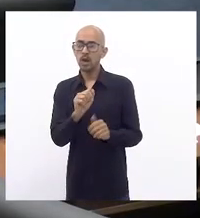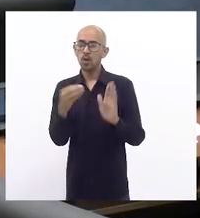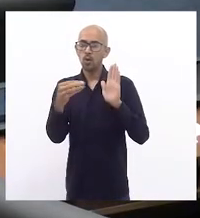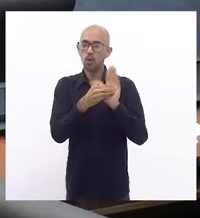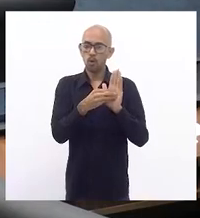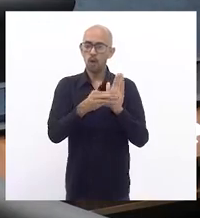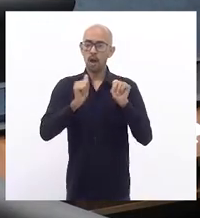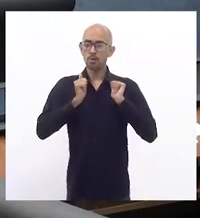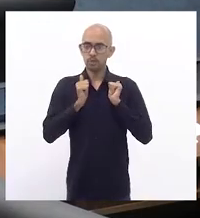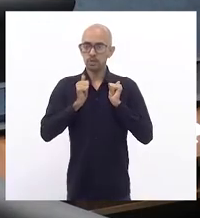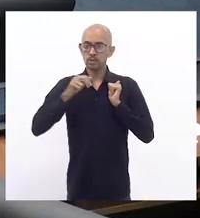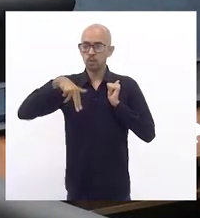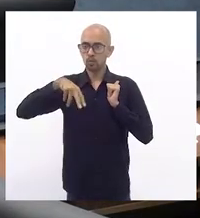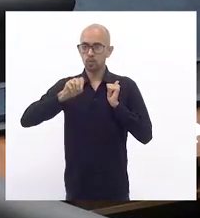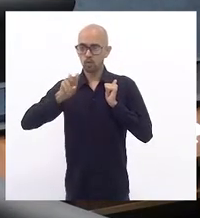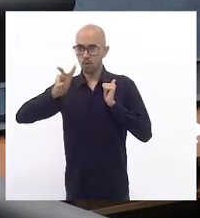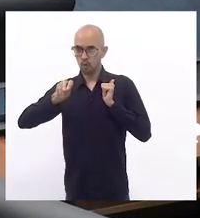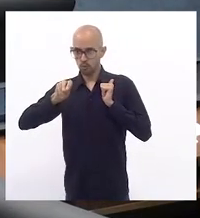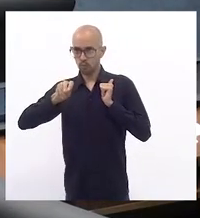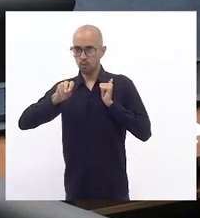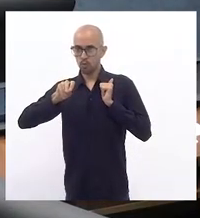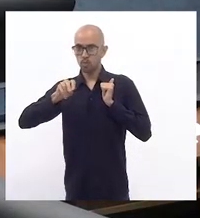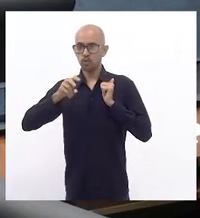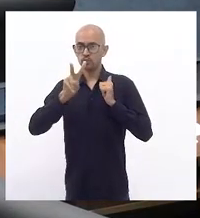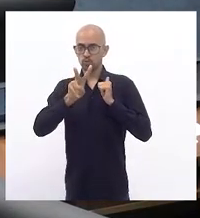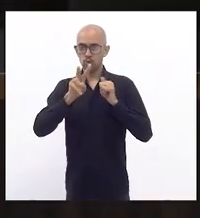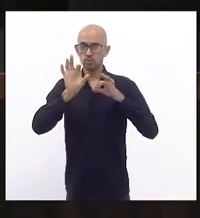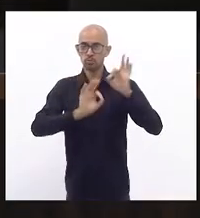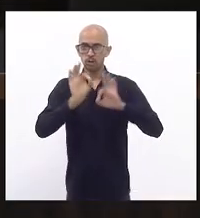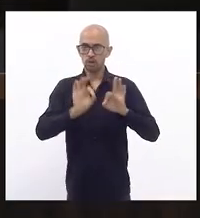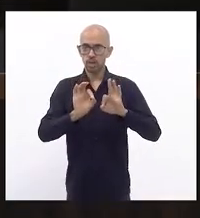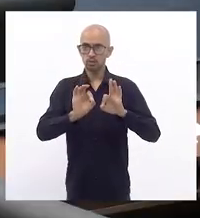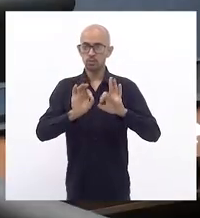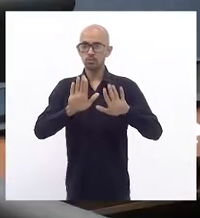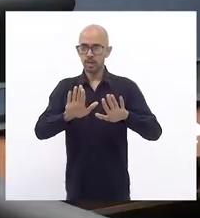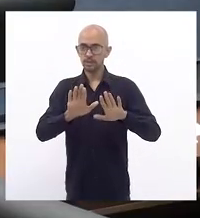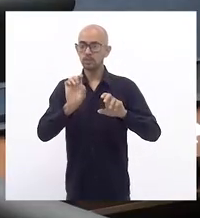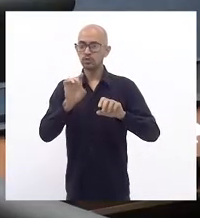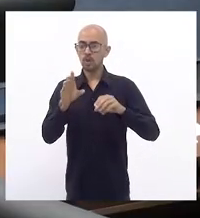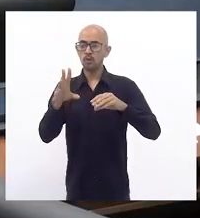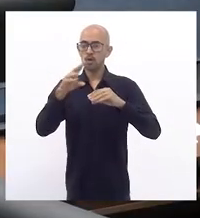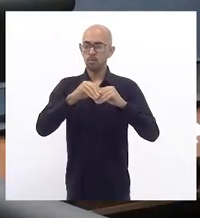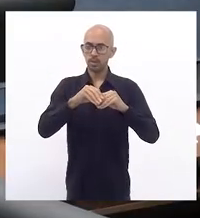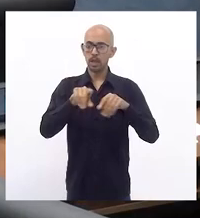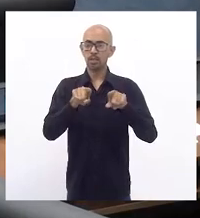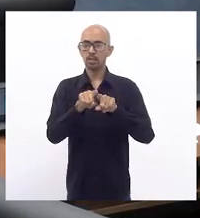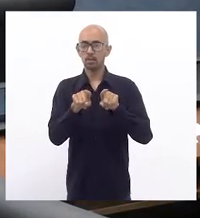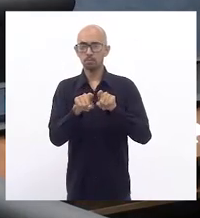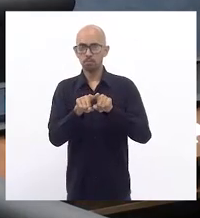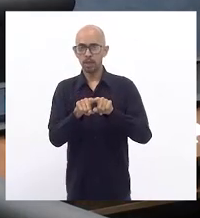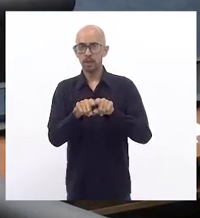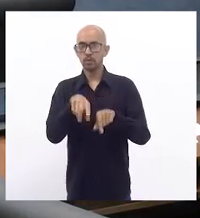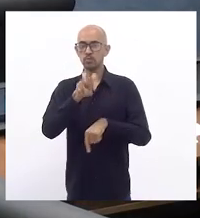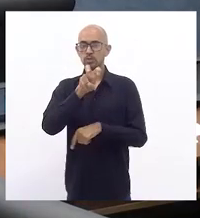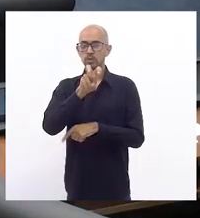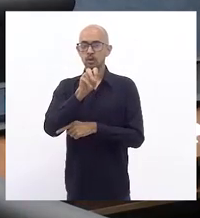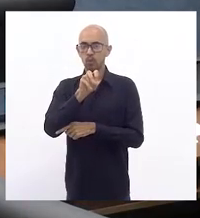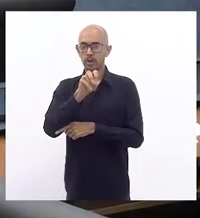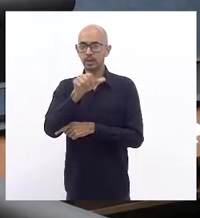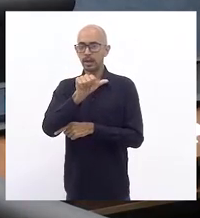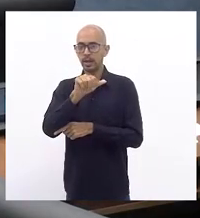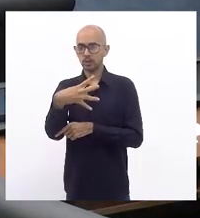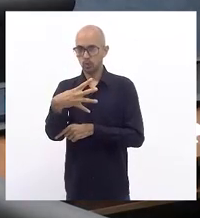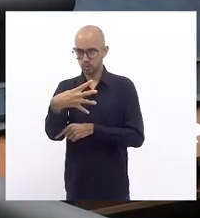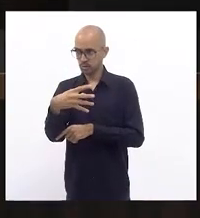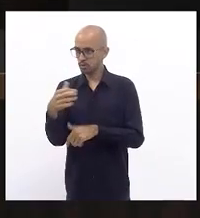colocou a abstenção do Novo nos dois últimos projetos. Sim. Só vou reiterar também no 5014, tá